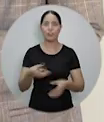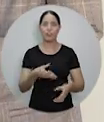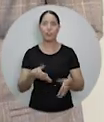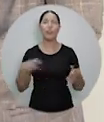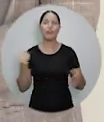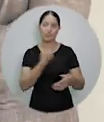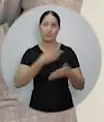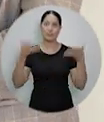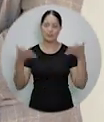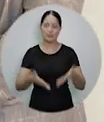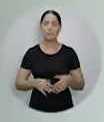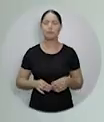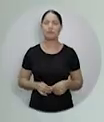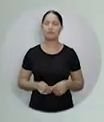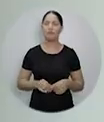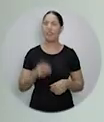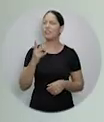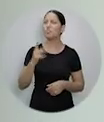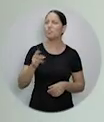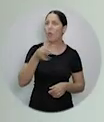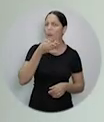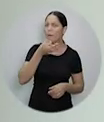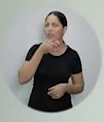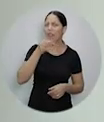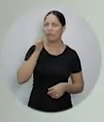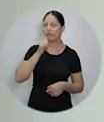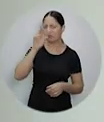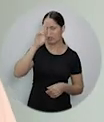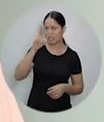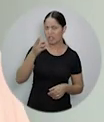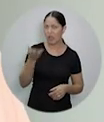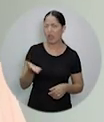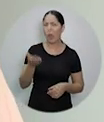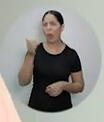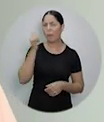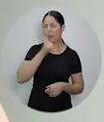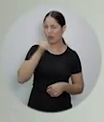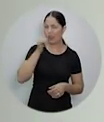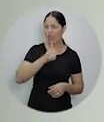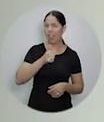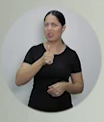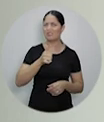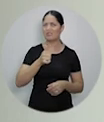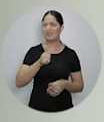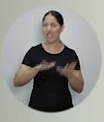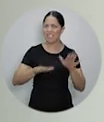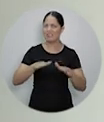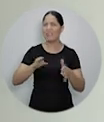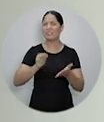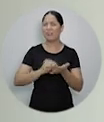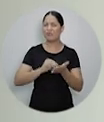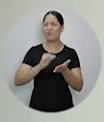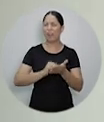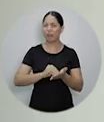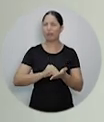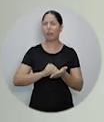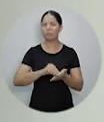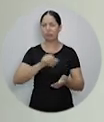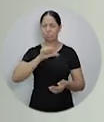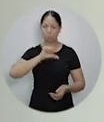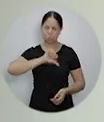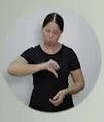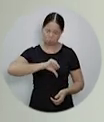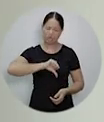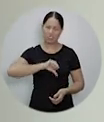aqui, a nossa participação aqui. E na opinião da senhora, as mulheres ainda estão desmotivadas com a